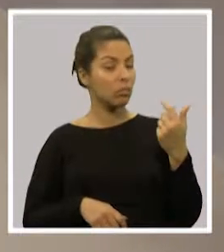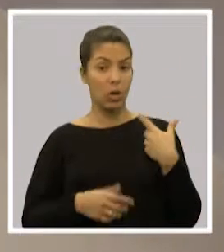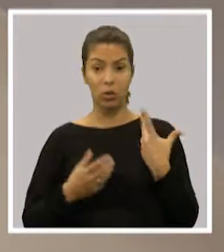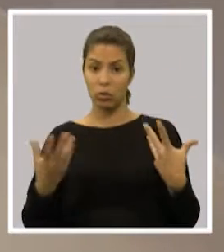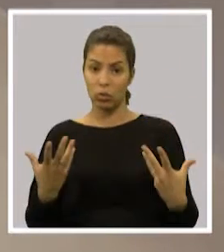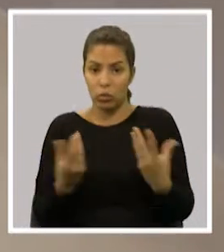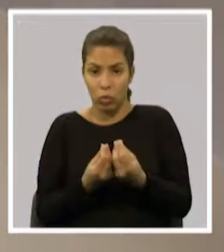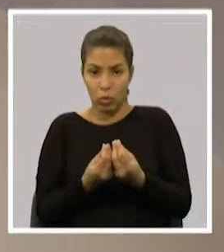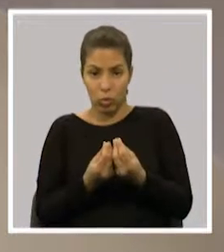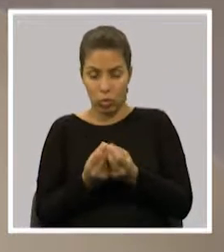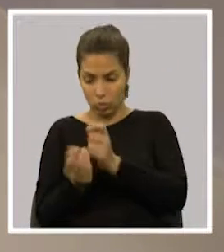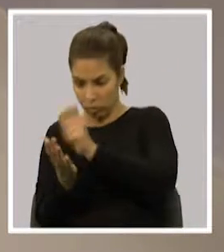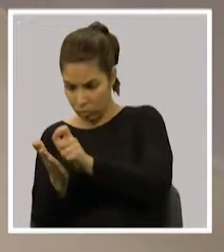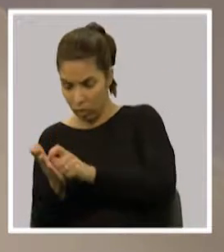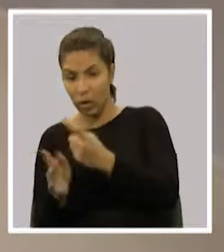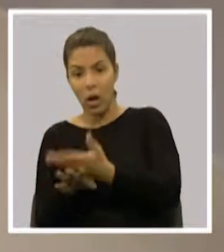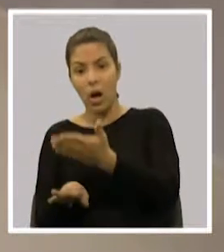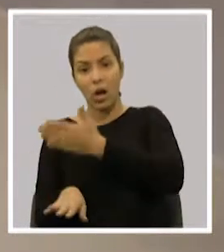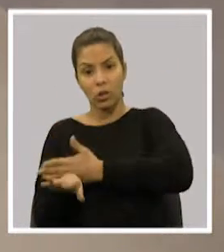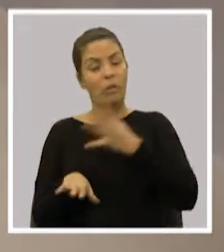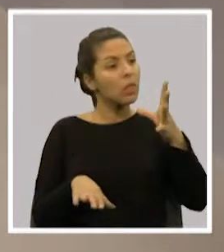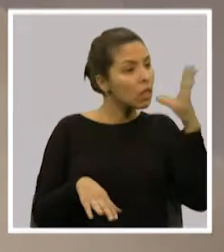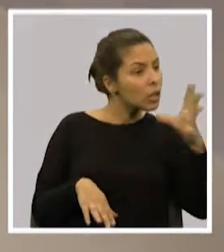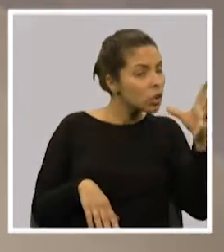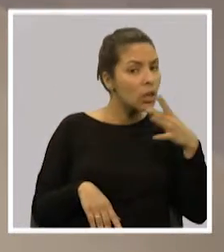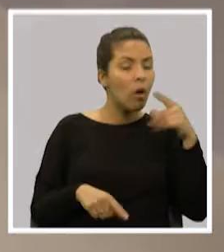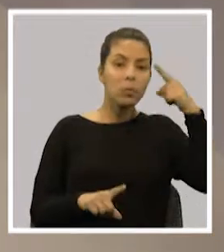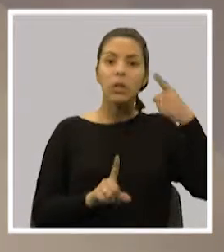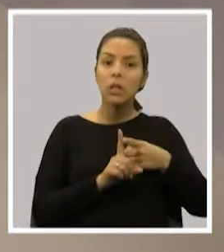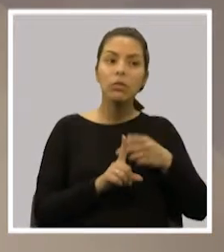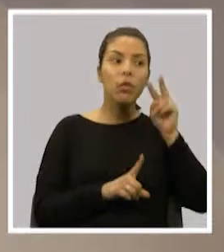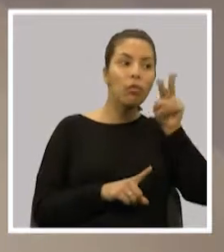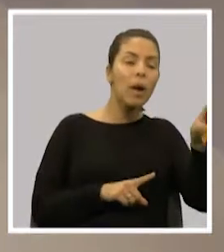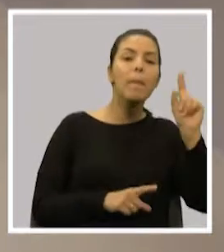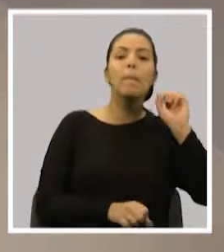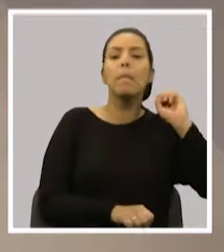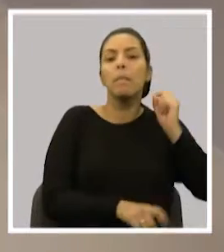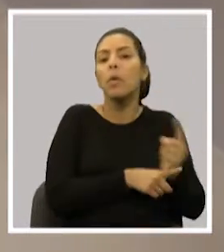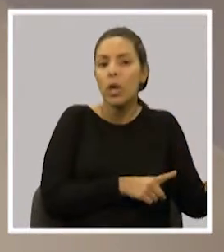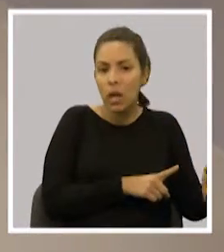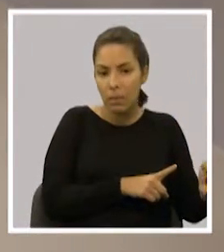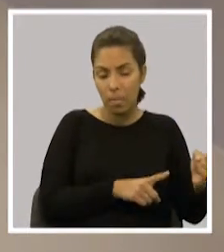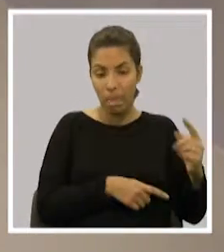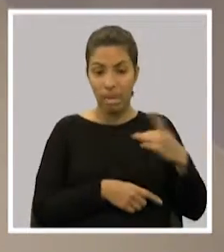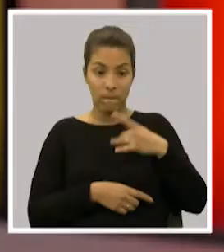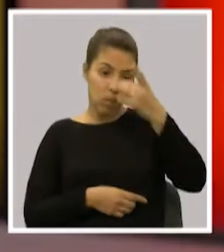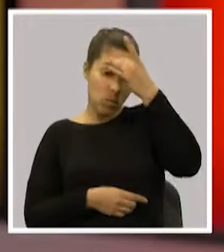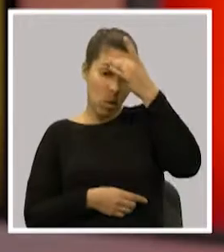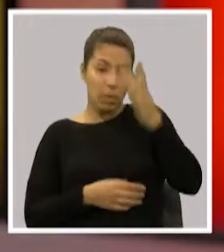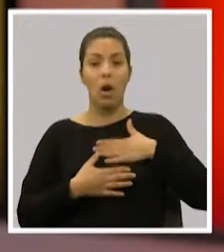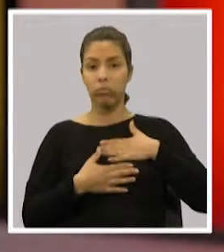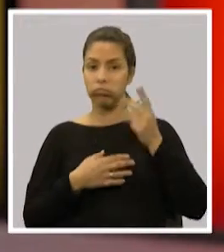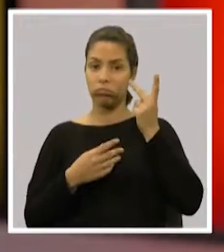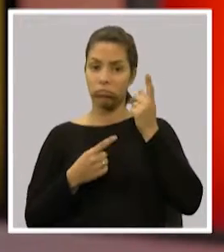juntado, a igual parte, a razão pela qual ele tinha ido e o que ele tinha dito, e que era importante. E acha que... Mas isso é a minha maneira